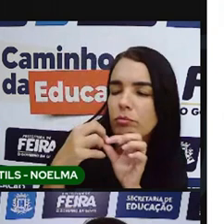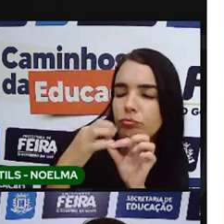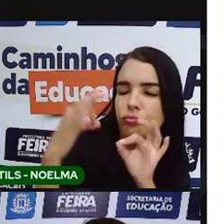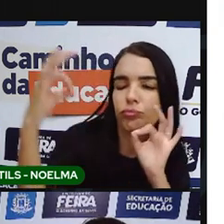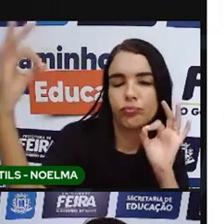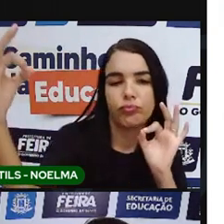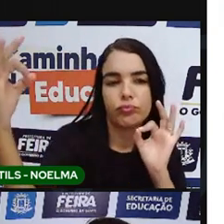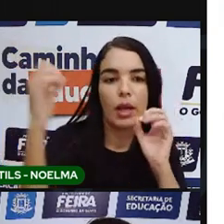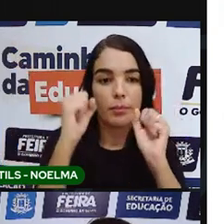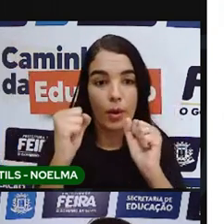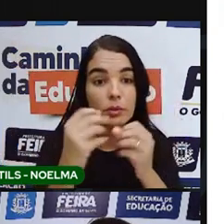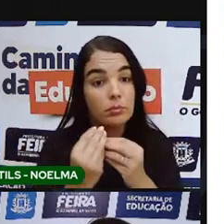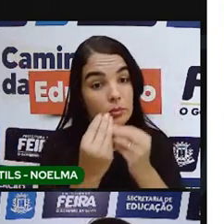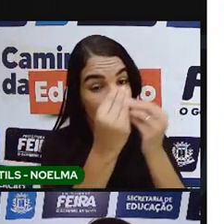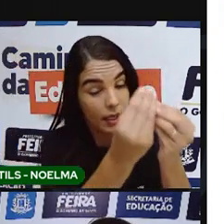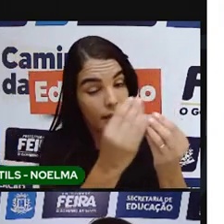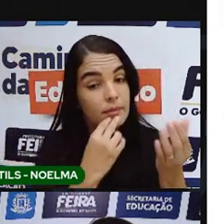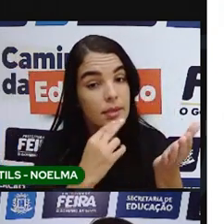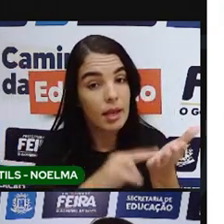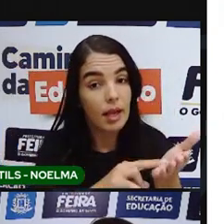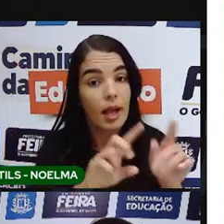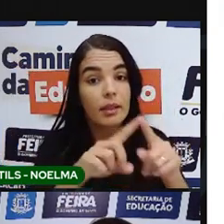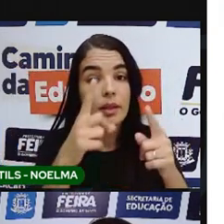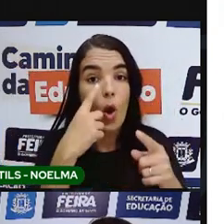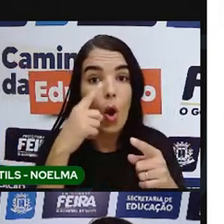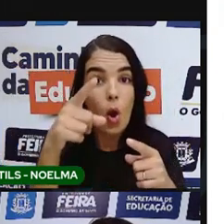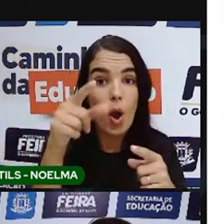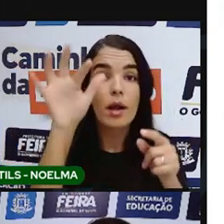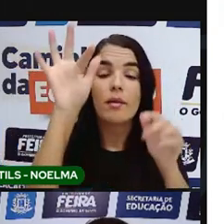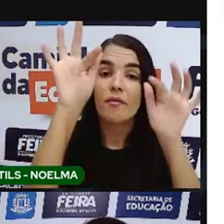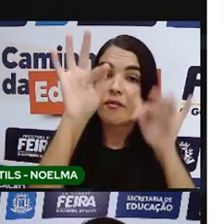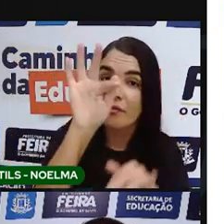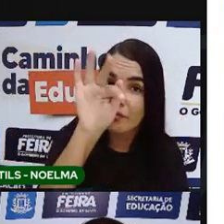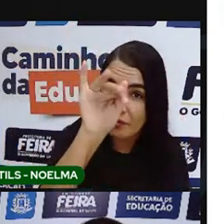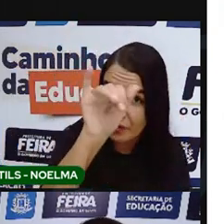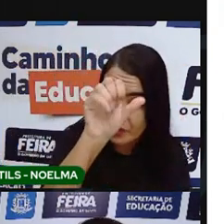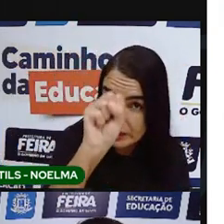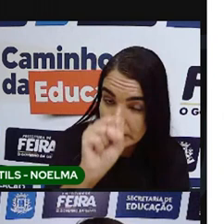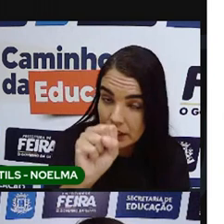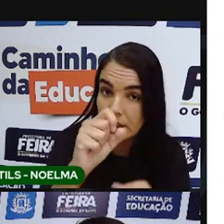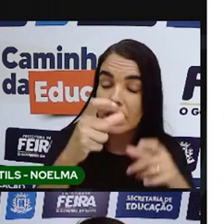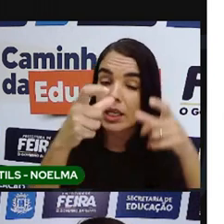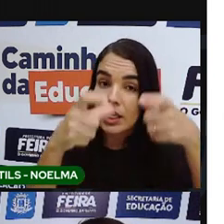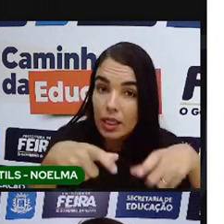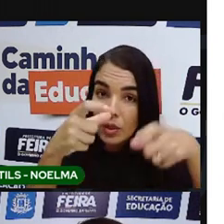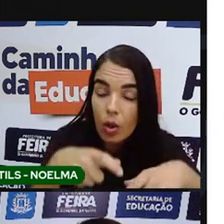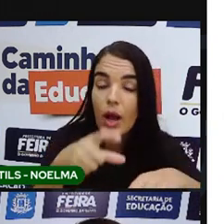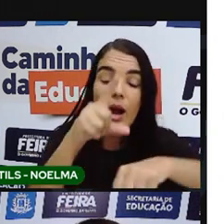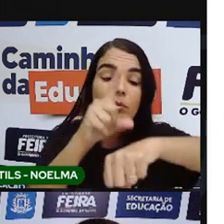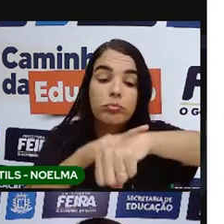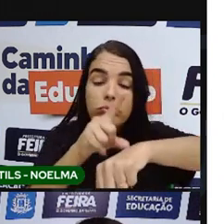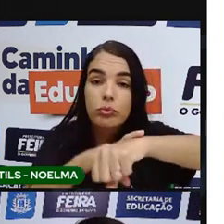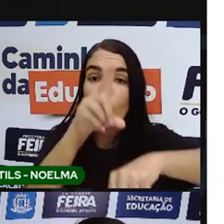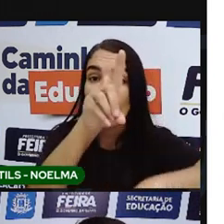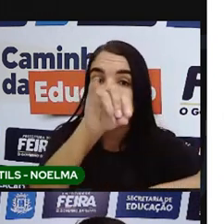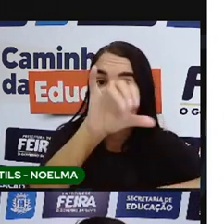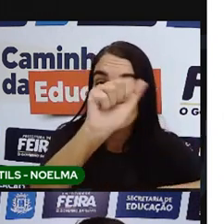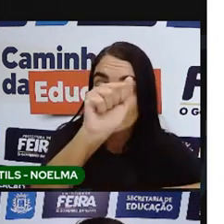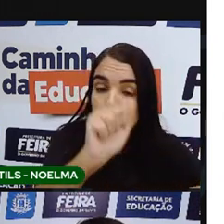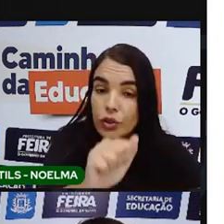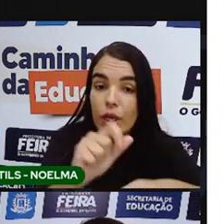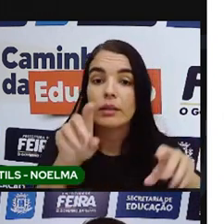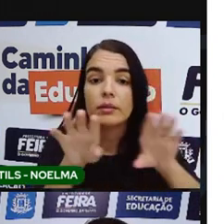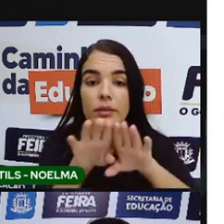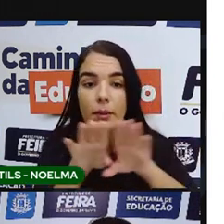estão aí em cima vocês vão colocar o local Feira de Santana né e a TAP que vocês escreveram